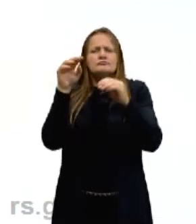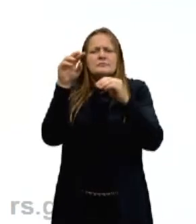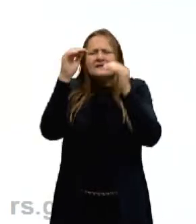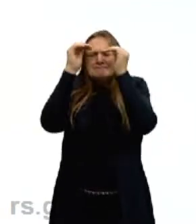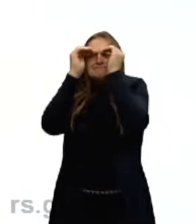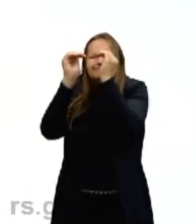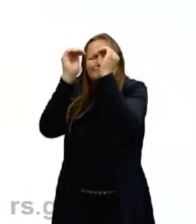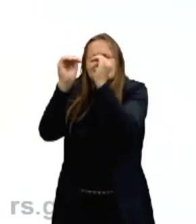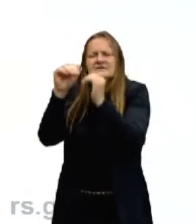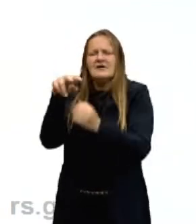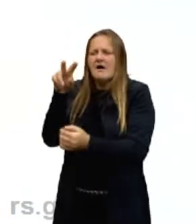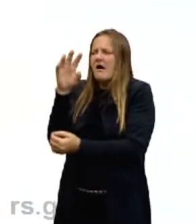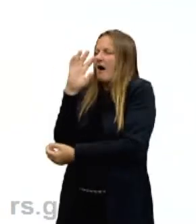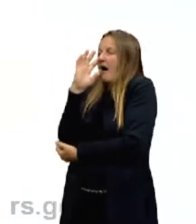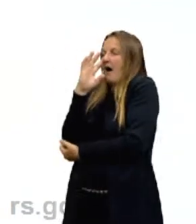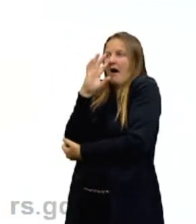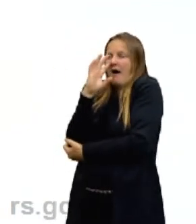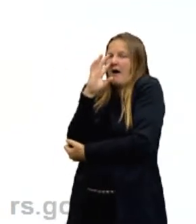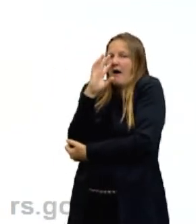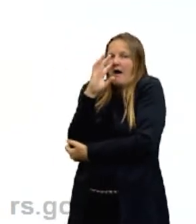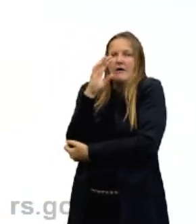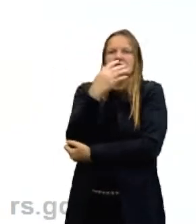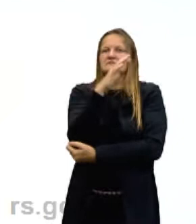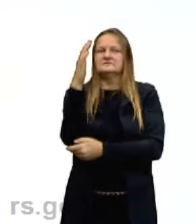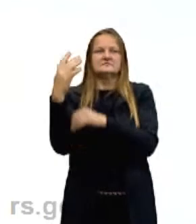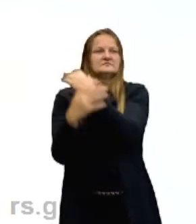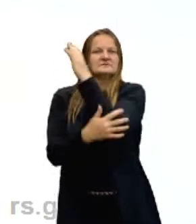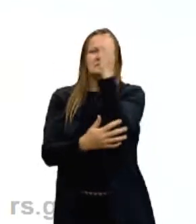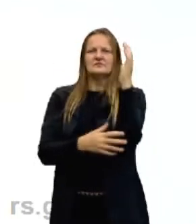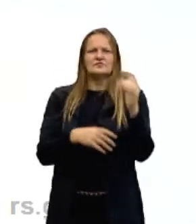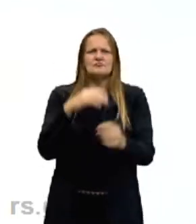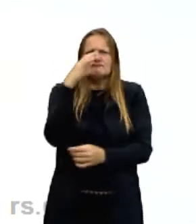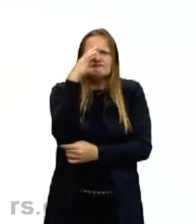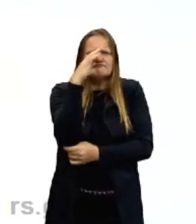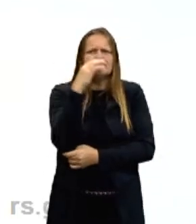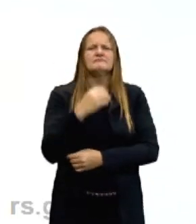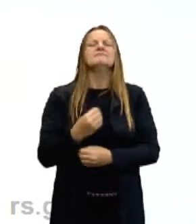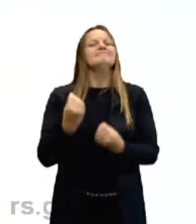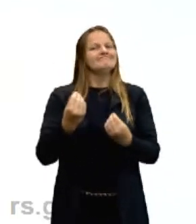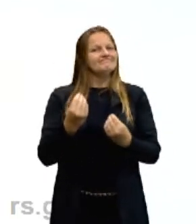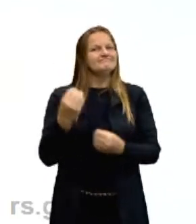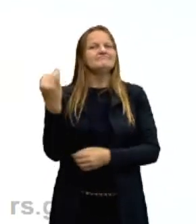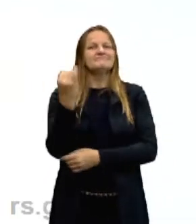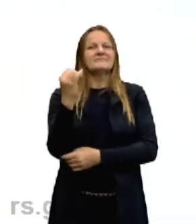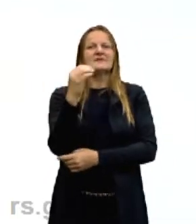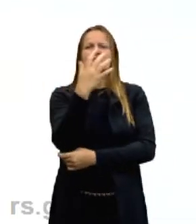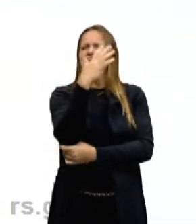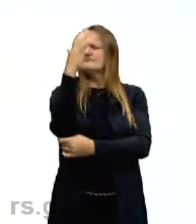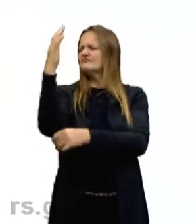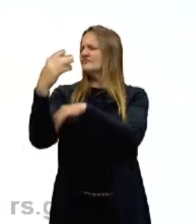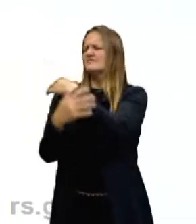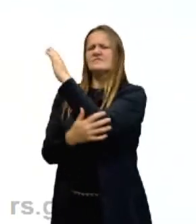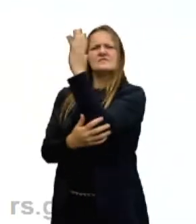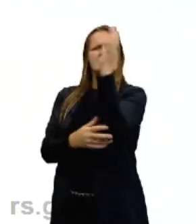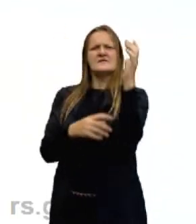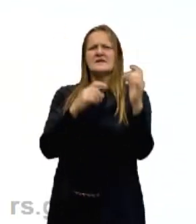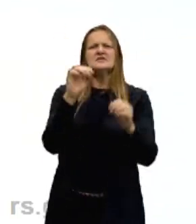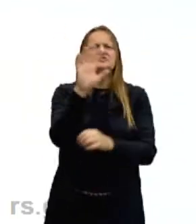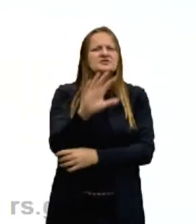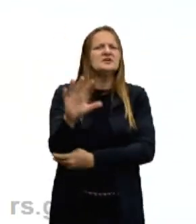outra parada muito interessante era a natureza era uma espécie